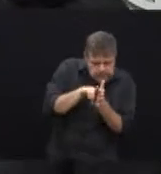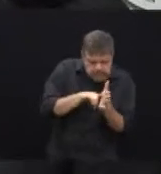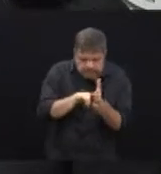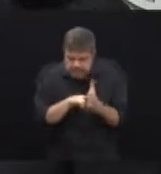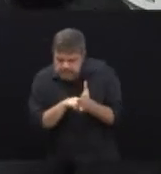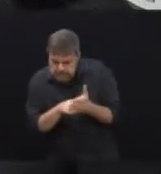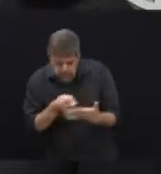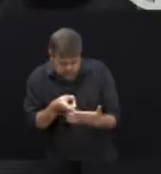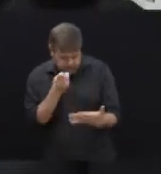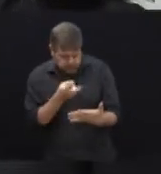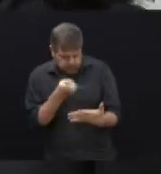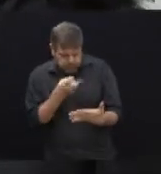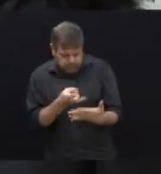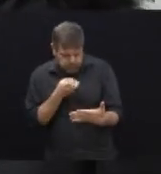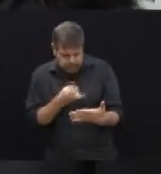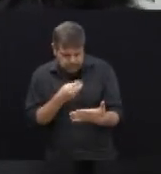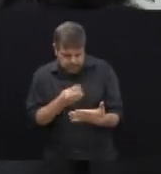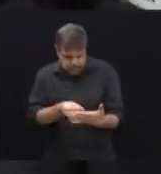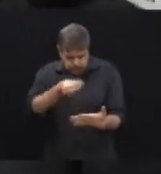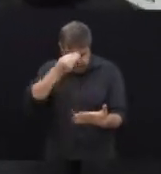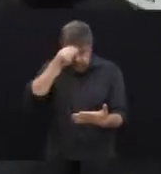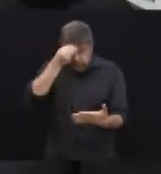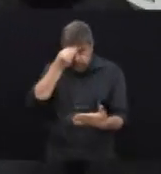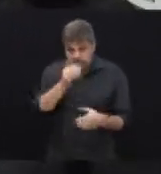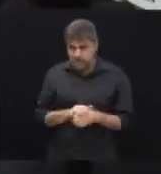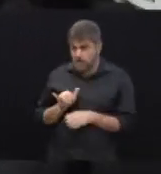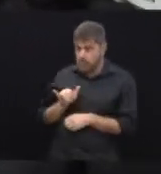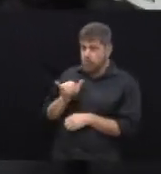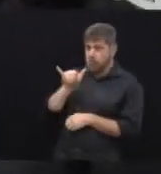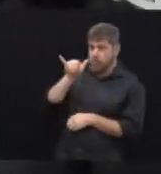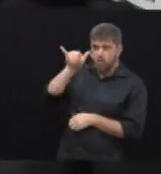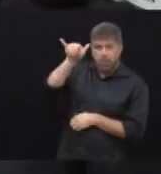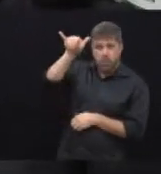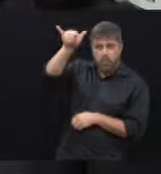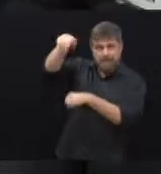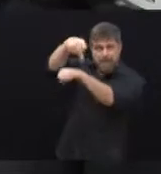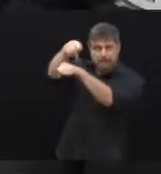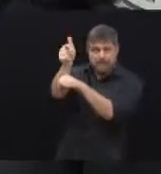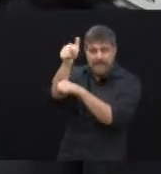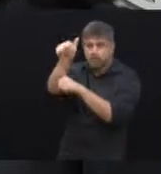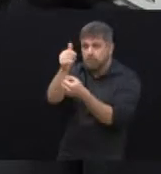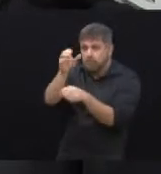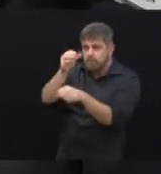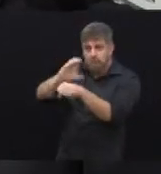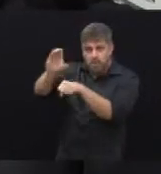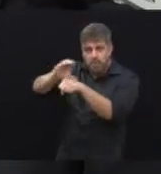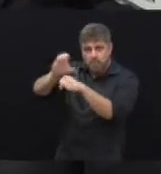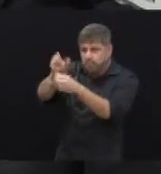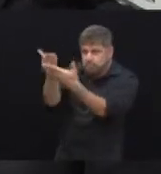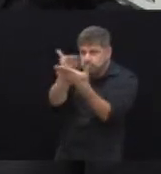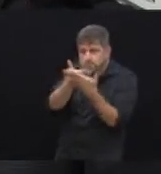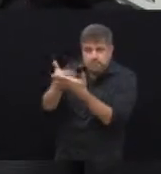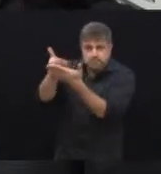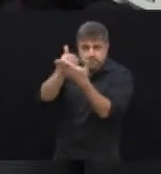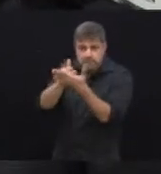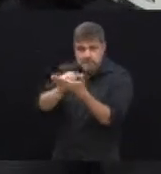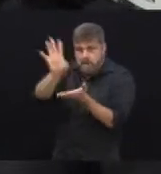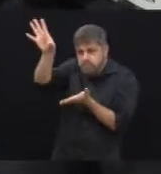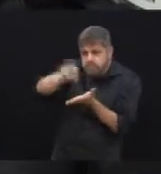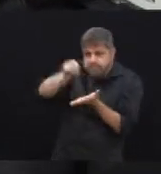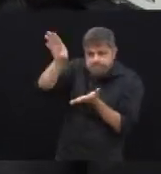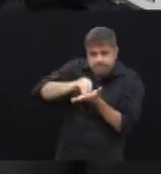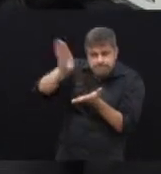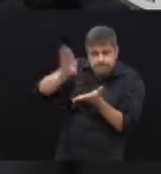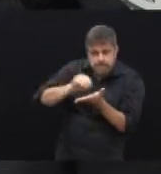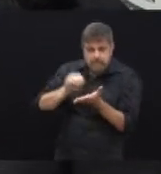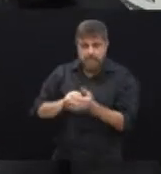sempre estudando, descobrindo coisas novas, se especializando. Ele viajava muito, às vezes para o exterior, para fazer um curso específico de uma técnica